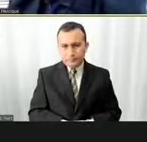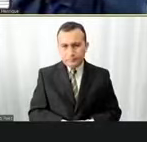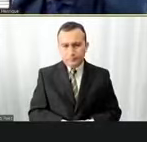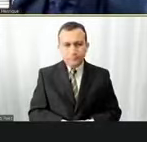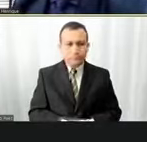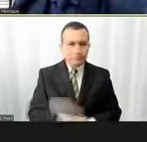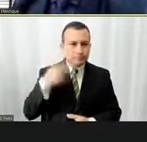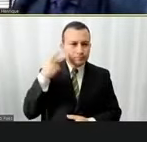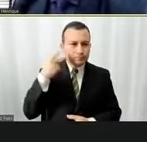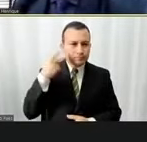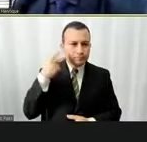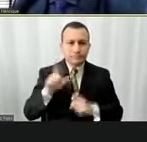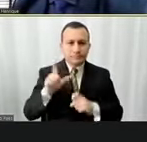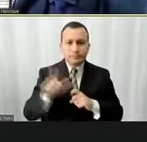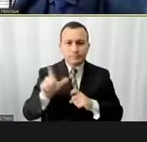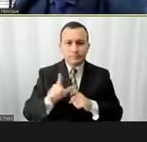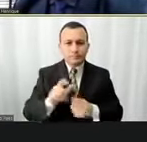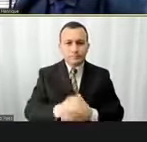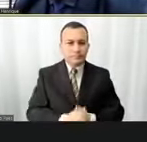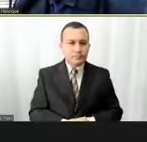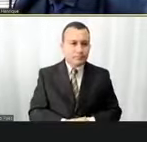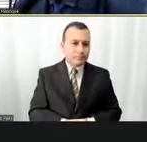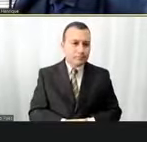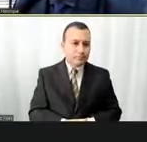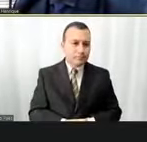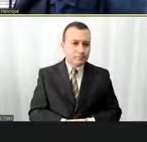Vereador Dr. Luiz Fernando.